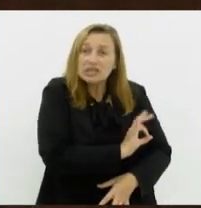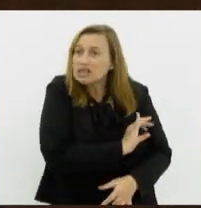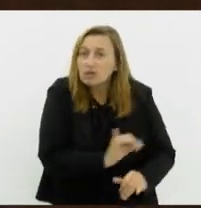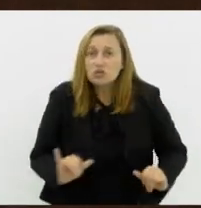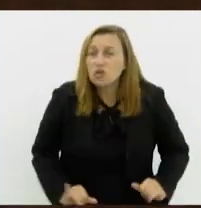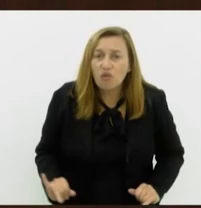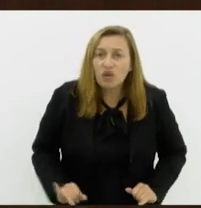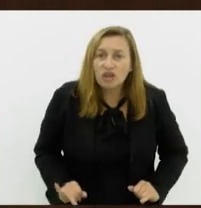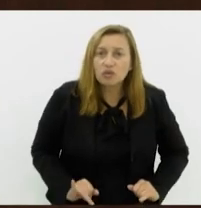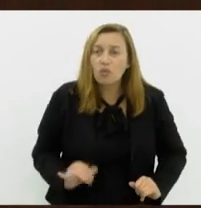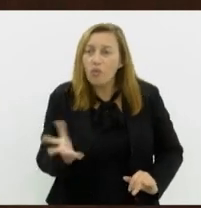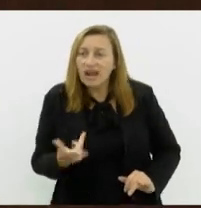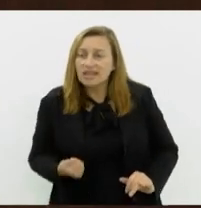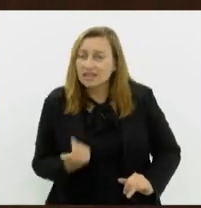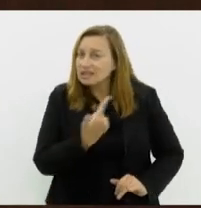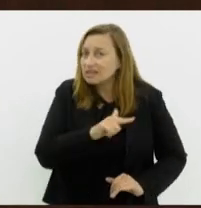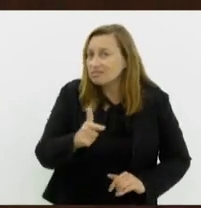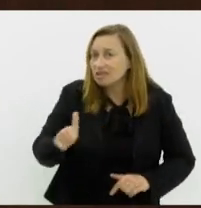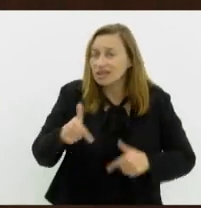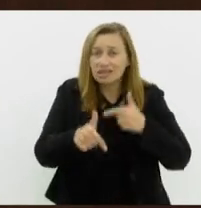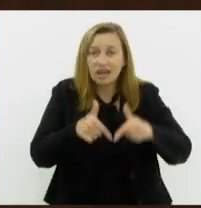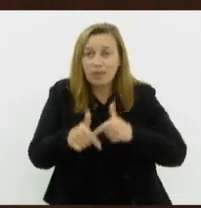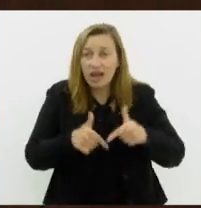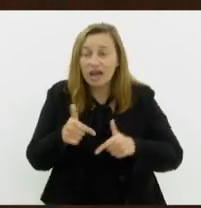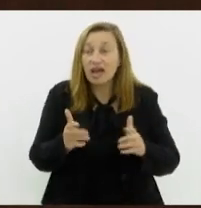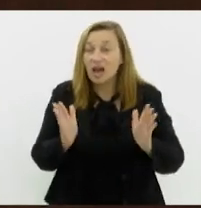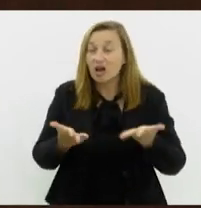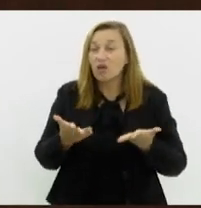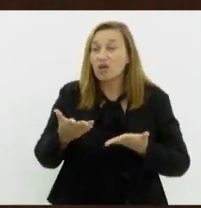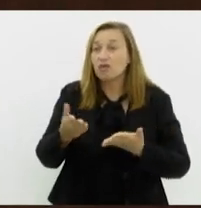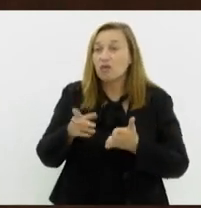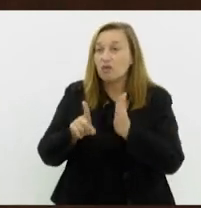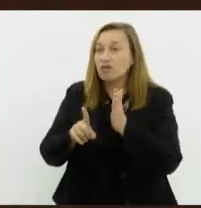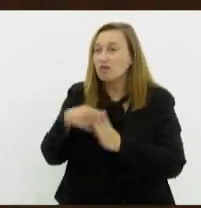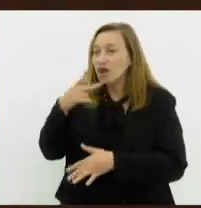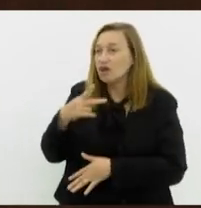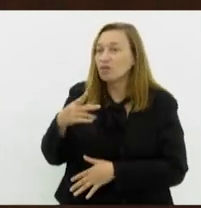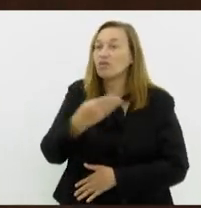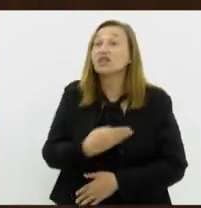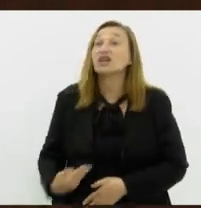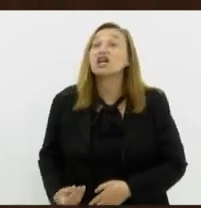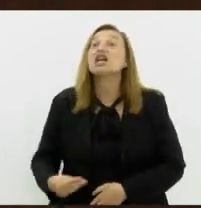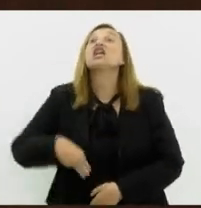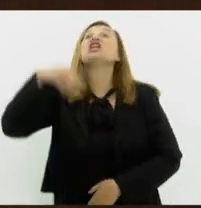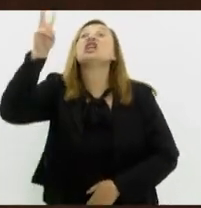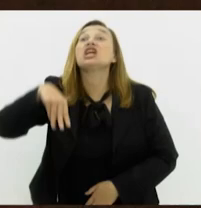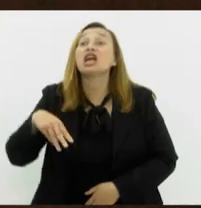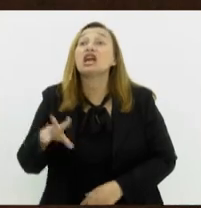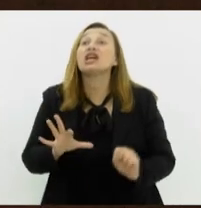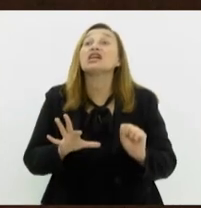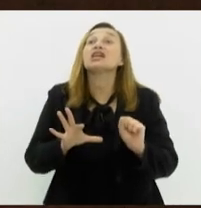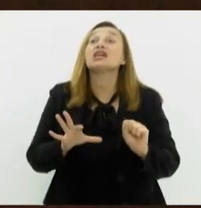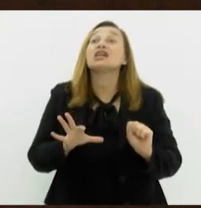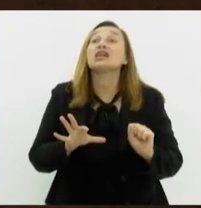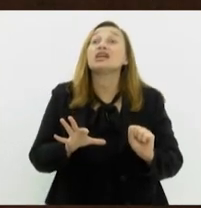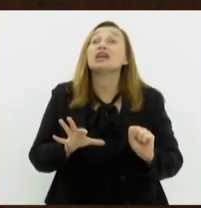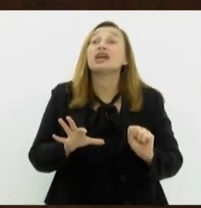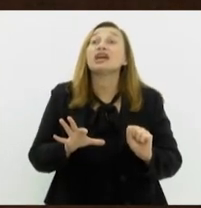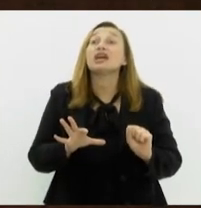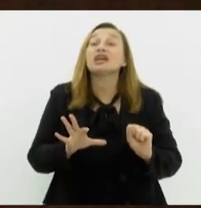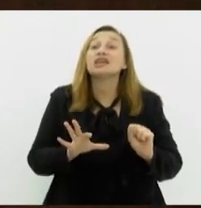trabalho. E aí, eu vou fazer um questionamento ao governador. Governador, quem é que segura essa mulher até hoje?